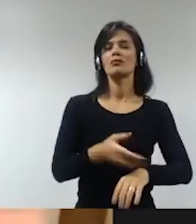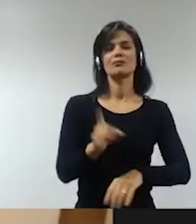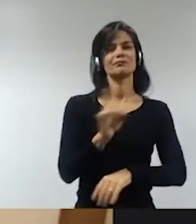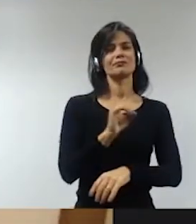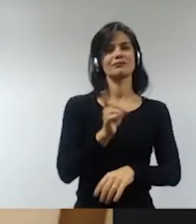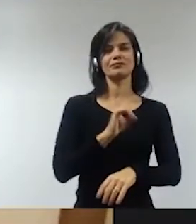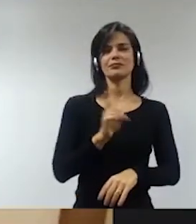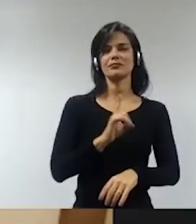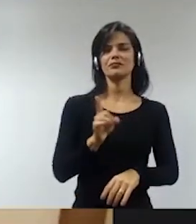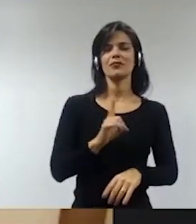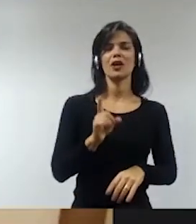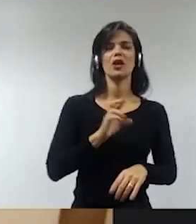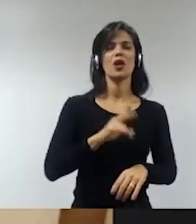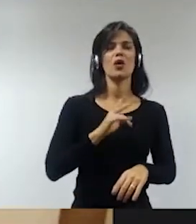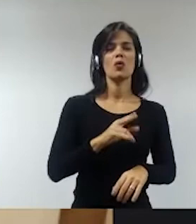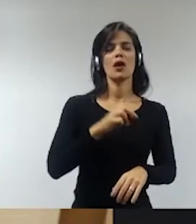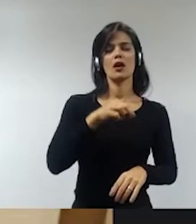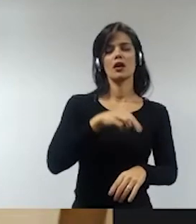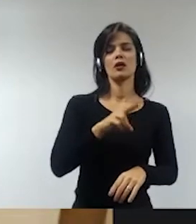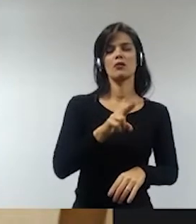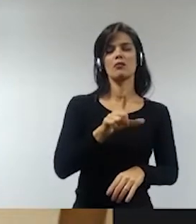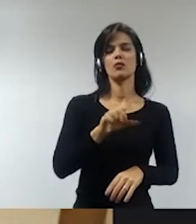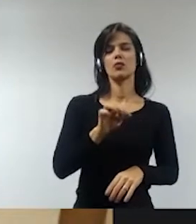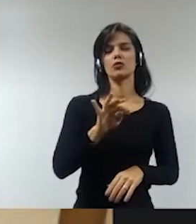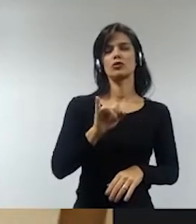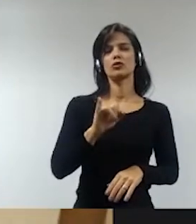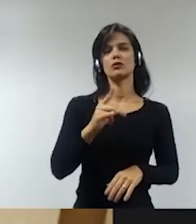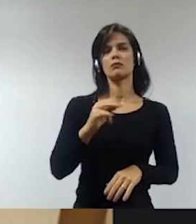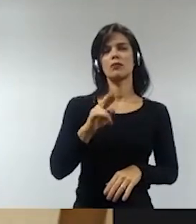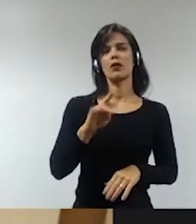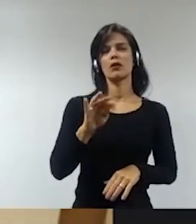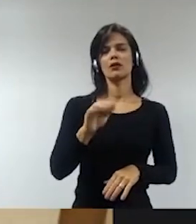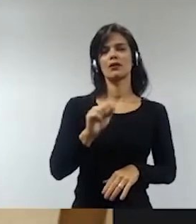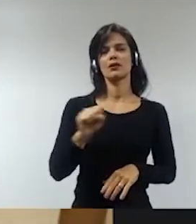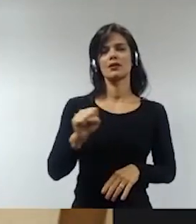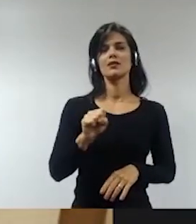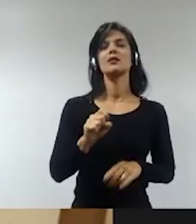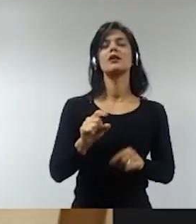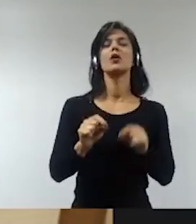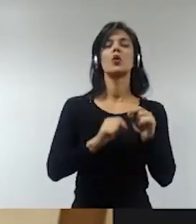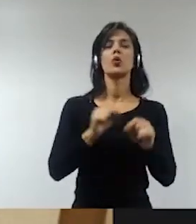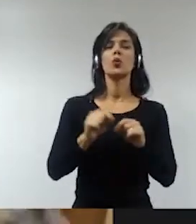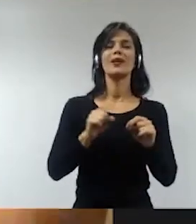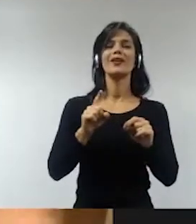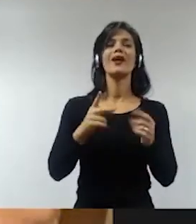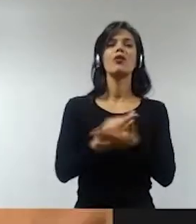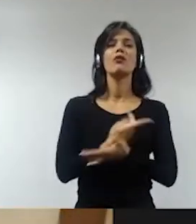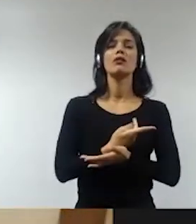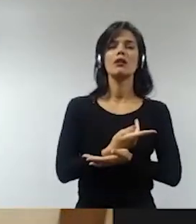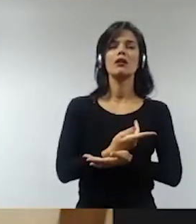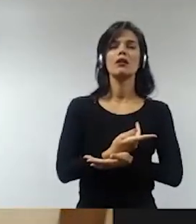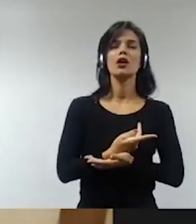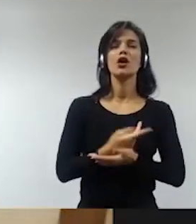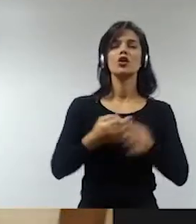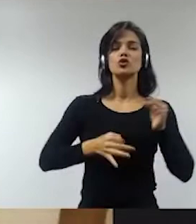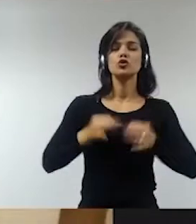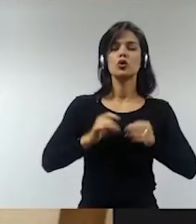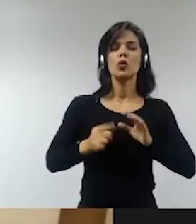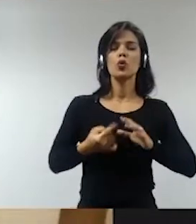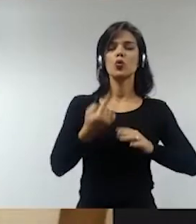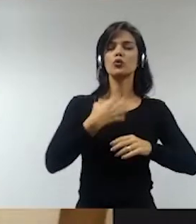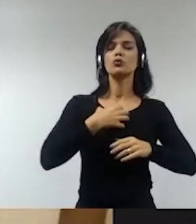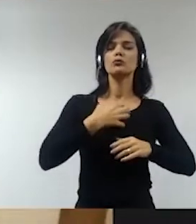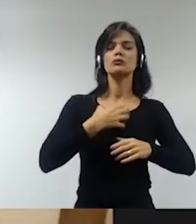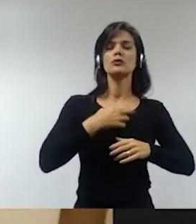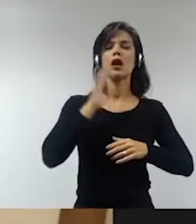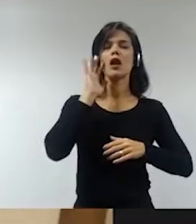tribunal multiportas, a nossa cultura é de que o Poder Judiciário é a única porta possível para solucionar um